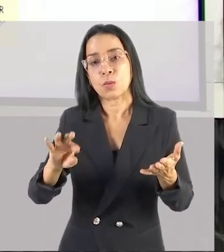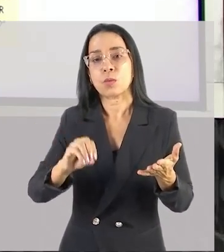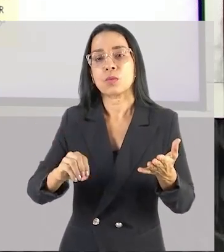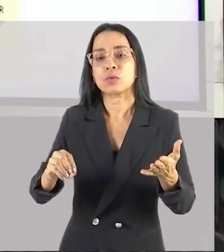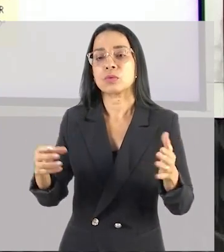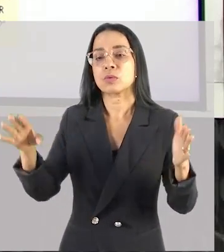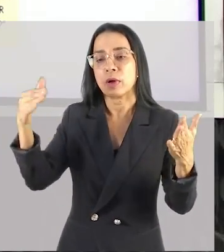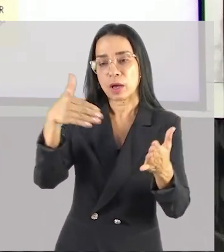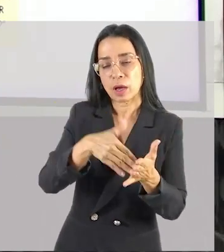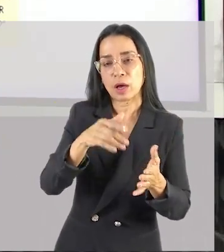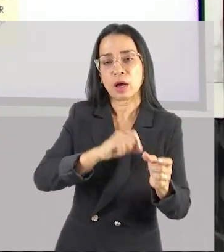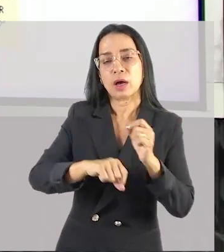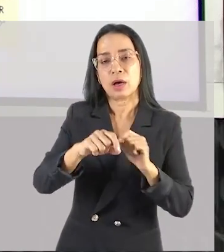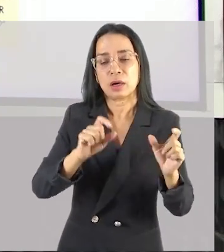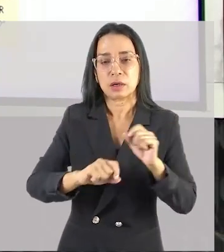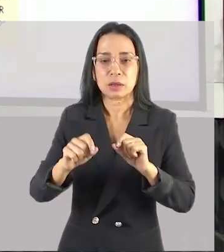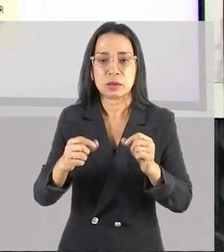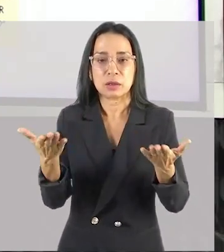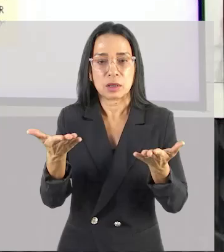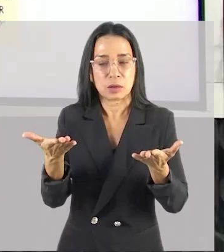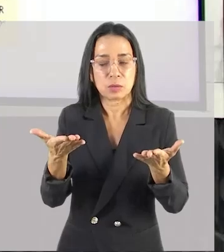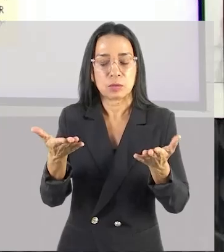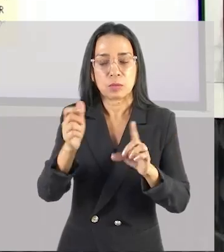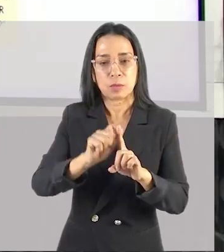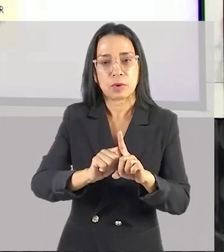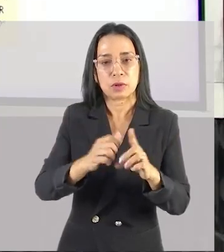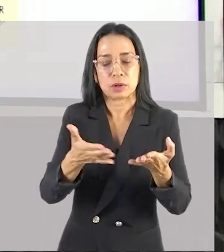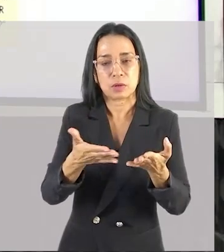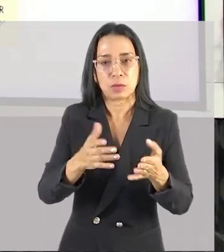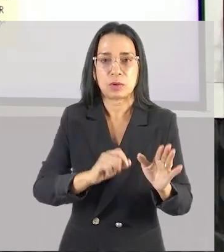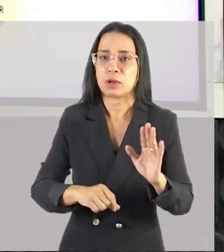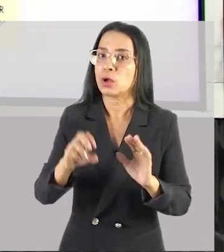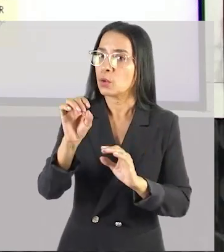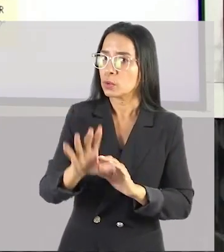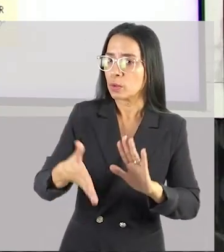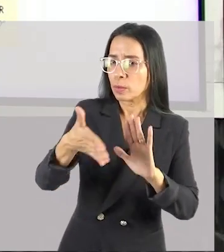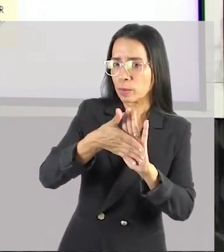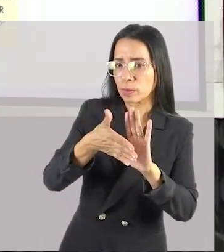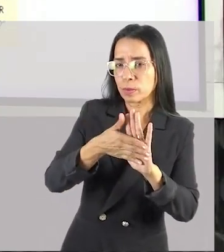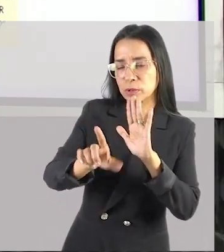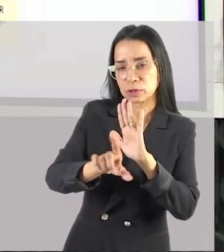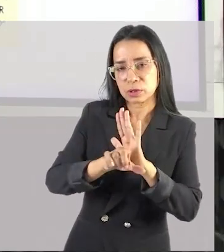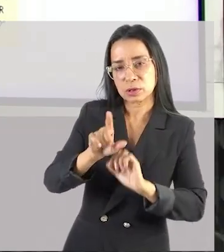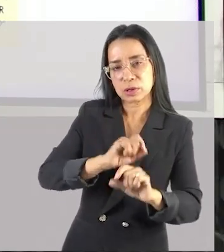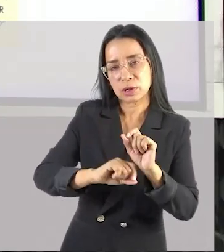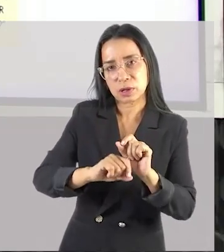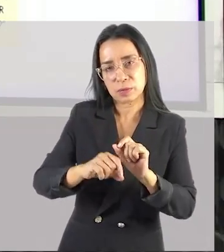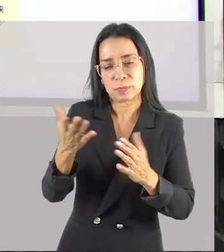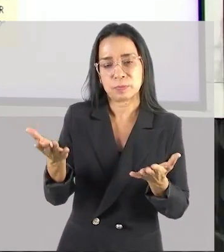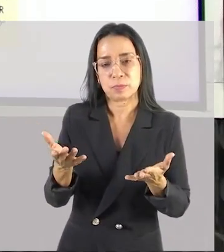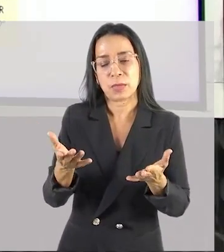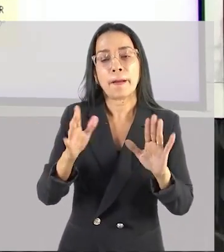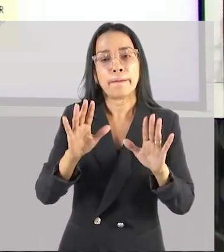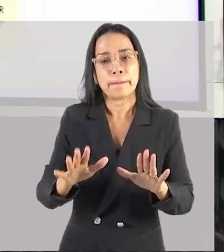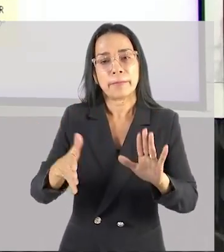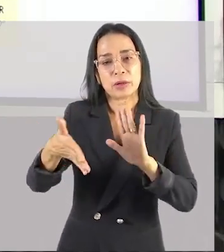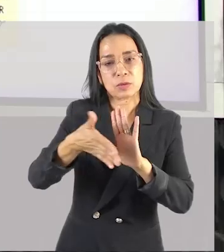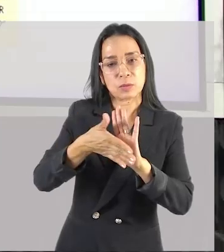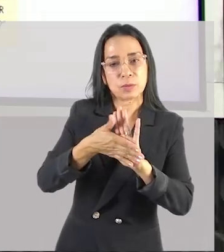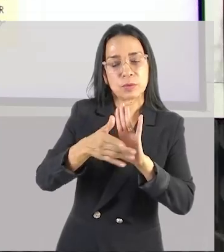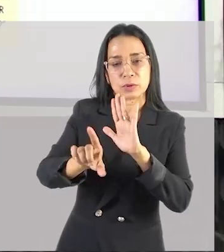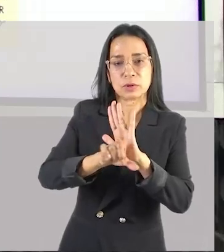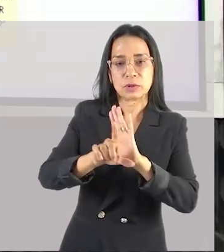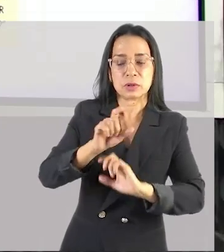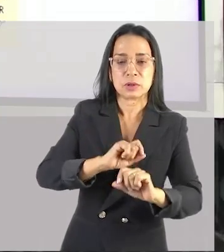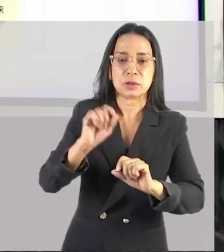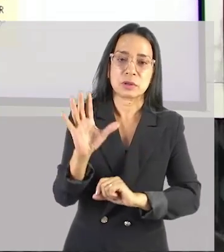redação do Enem que foi apenas uma proposta de lei. E ela já caiu ali para discussão. Mas são propostas de